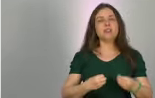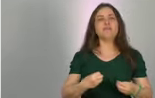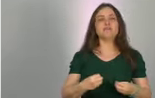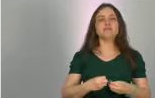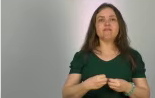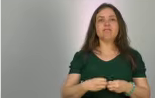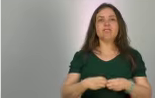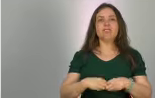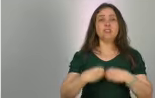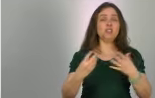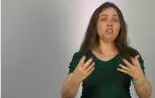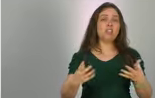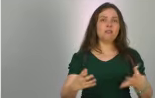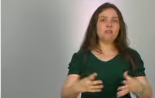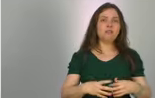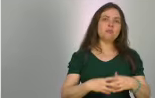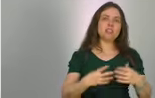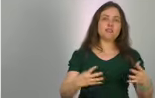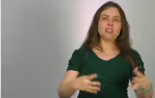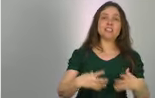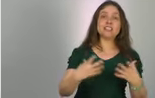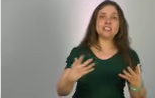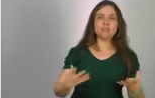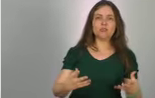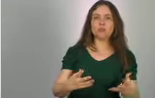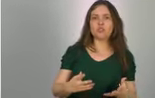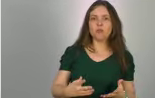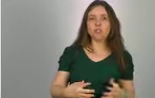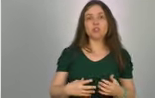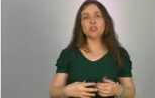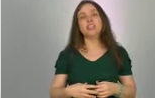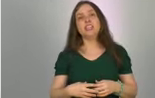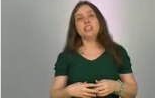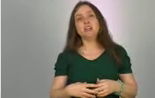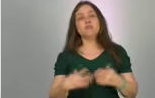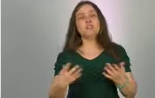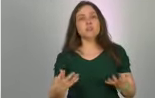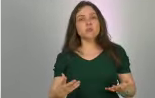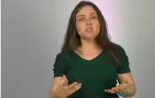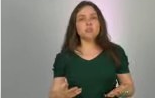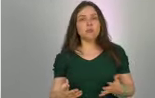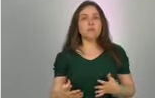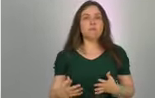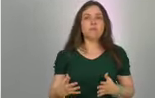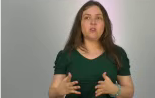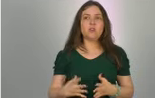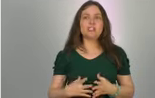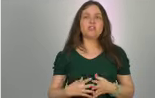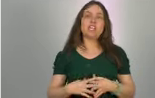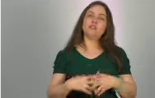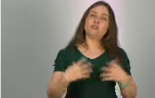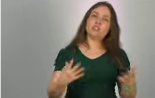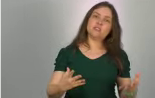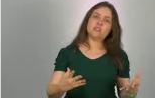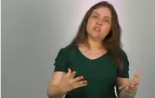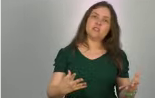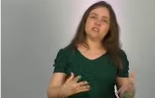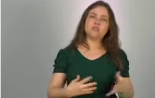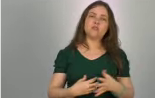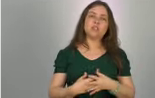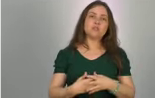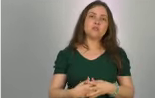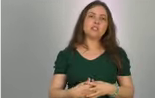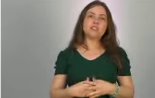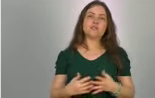de uma forma digital como se ele tivesse nascendo digitalmente e conseguimos então editar